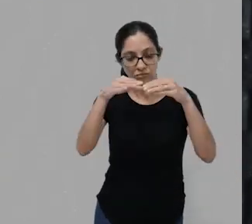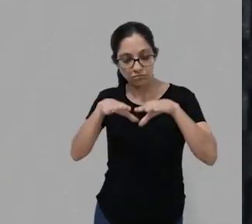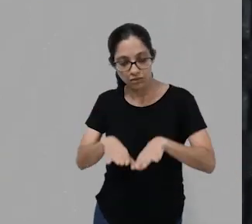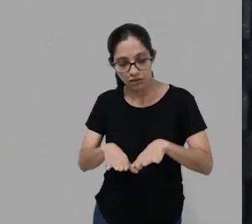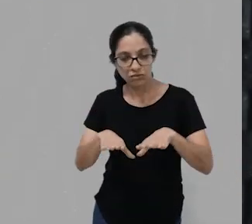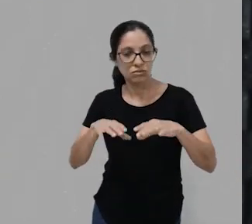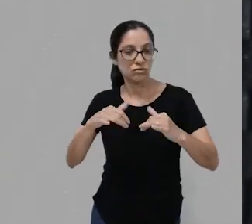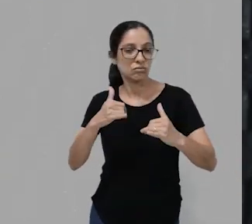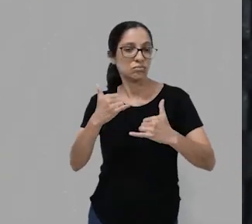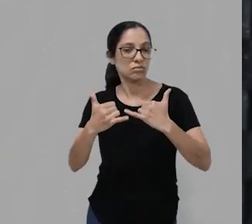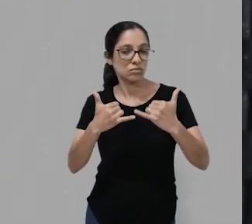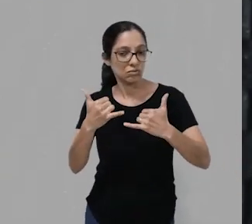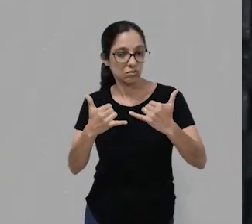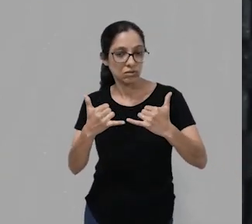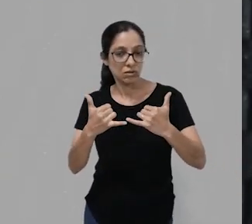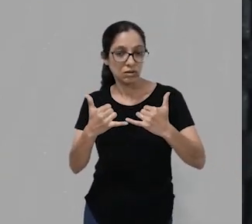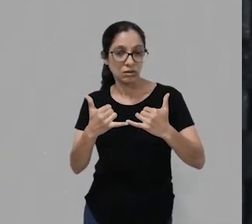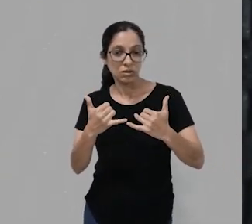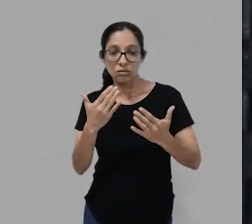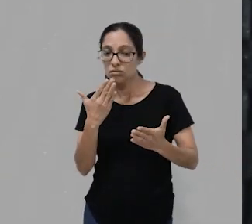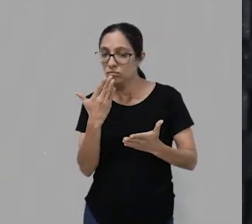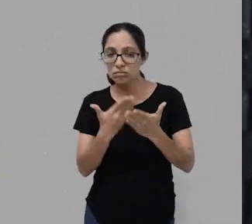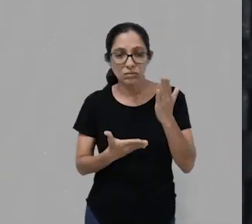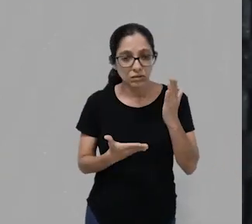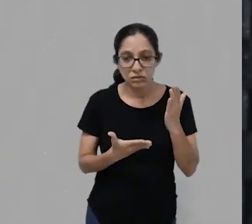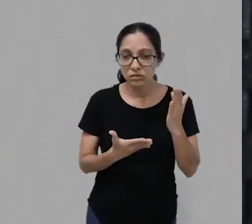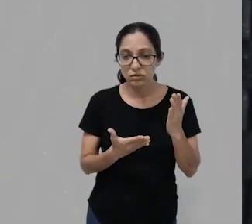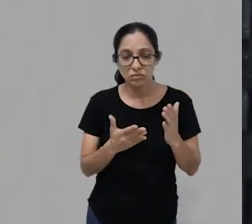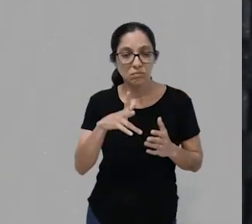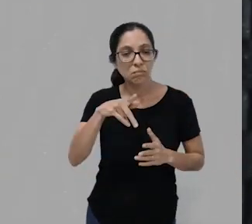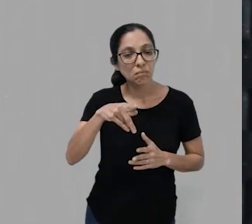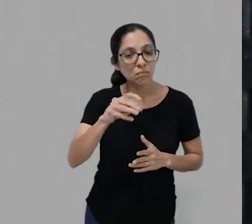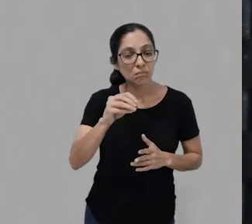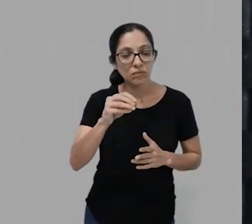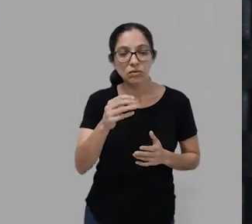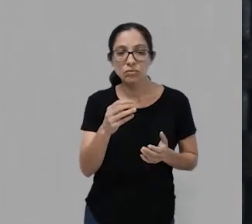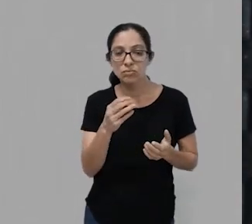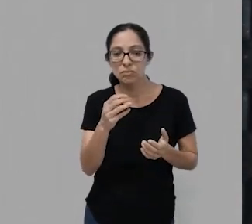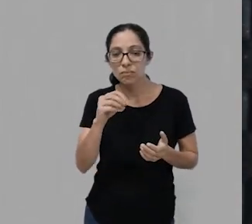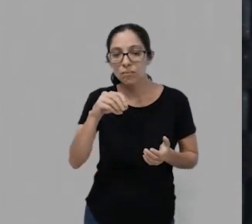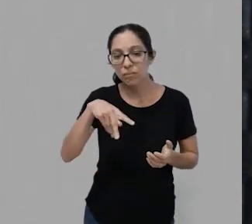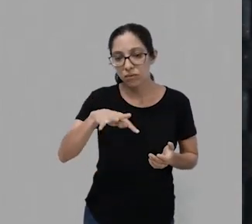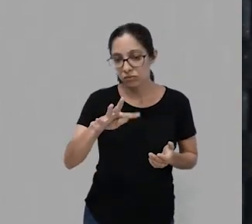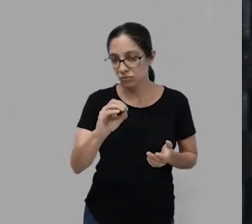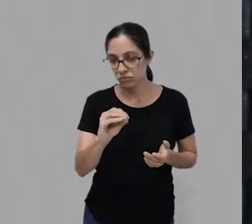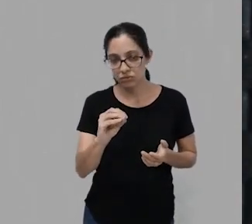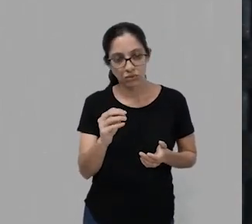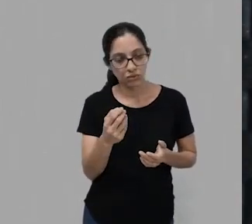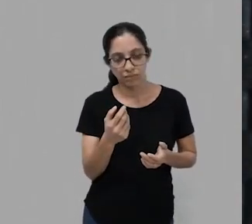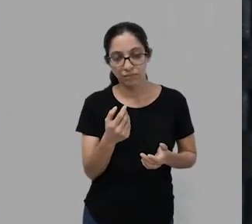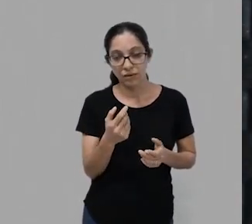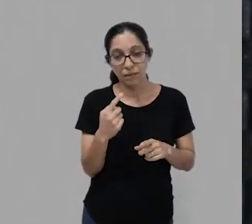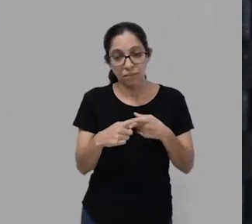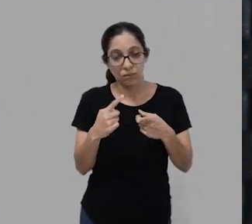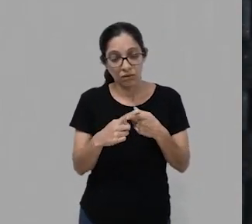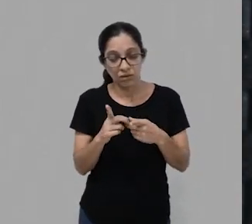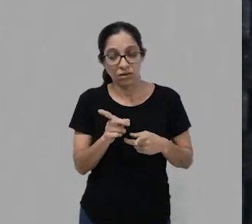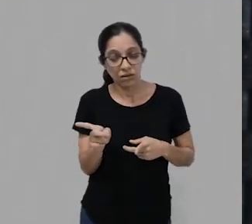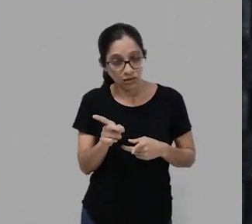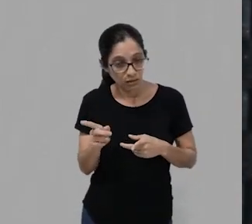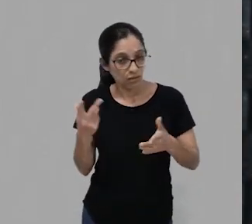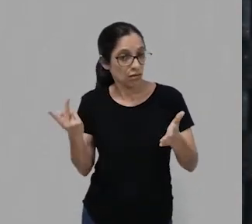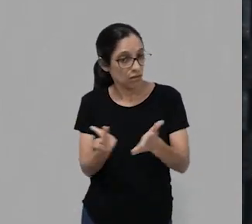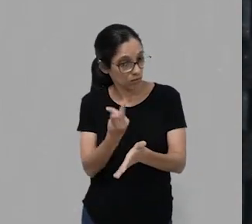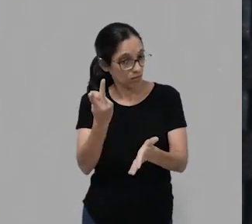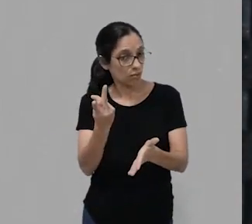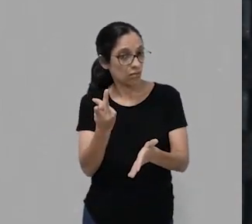jogo, eu deixei de fazer um ponto. Por quê? O meu adversário ele tinha cometido um erro, ele tinha golpeado